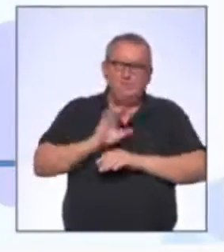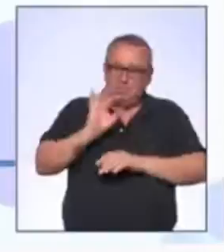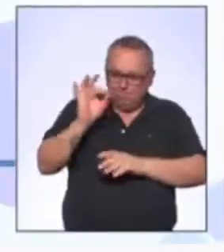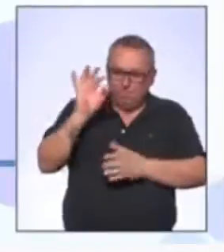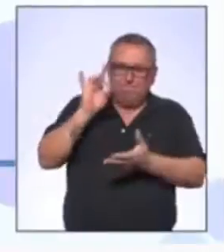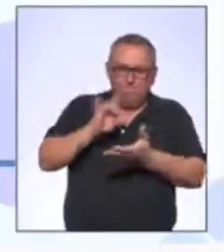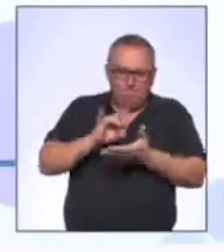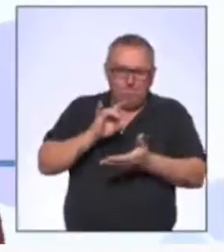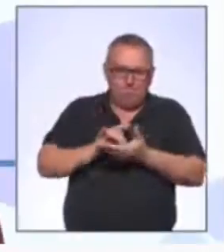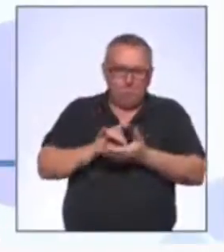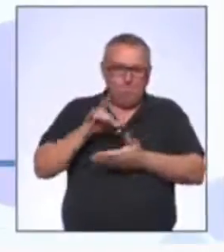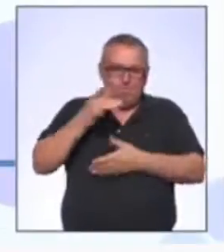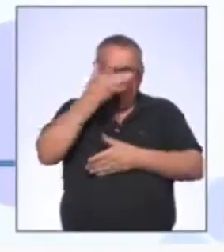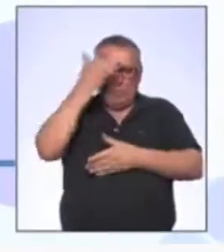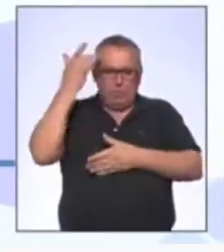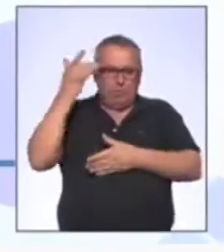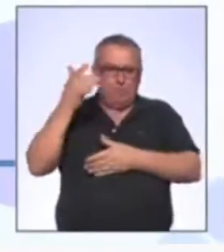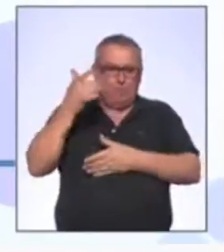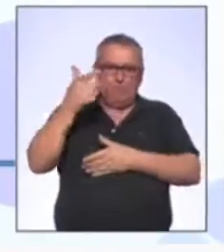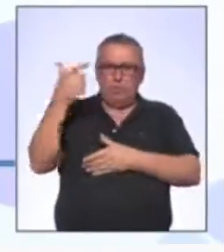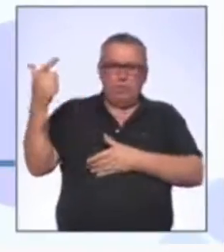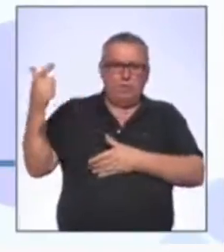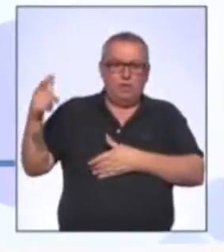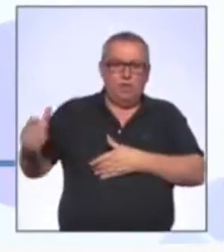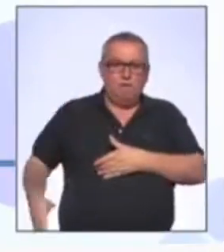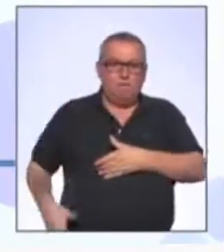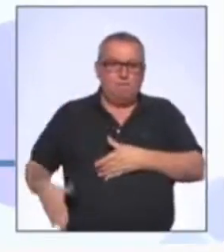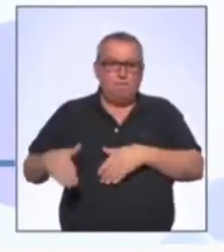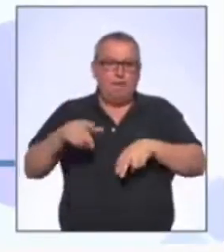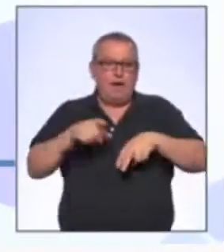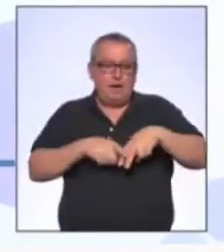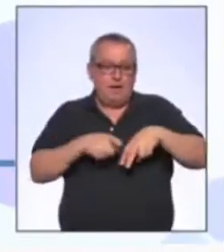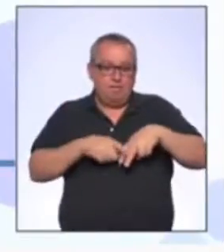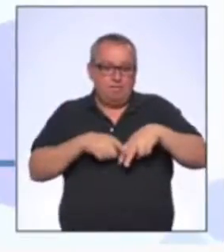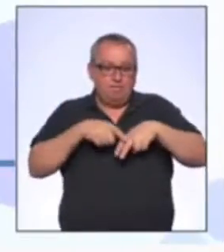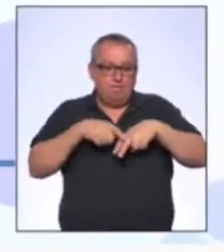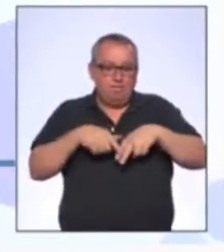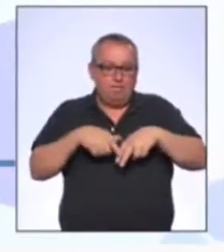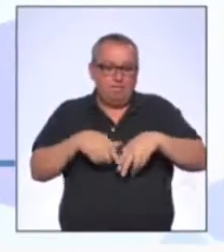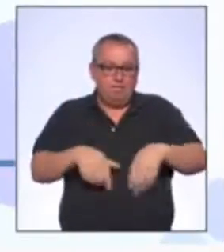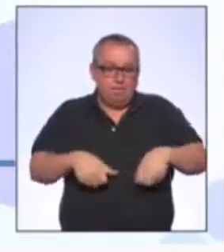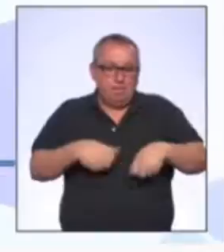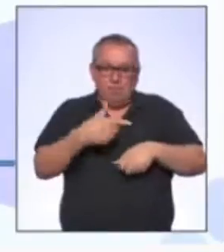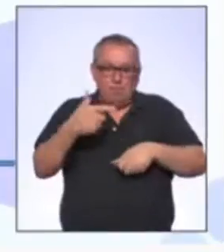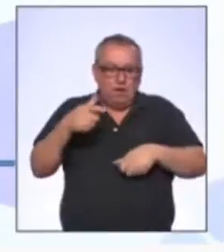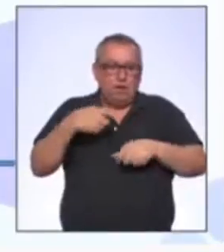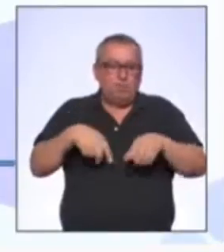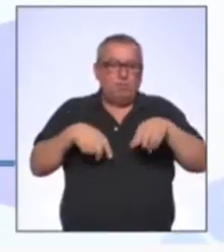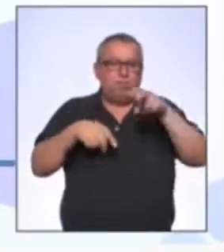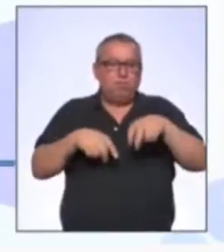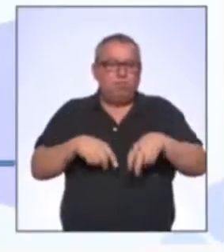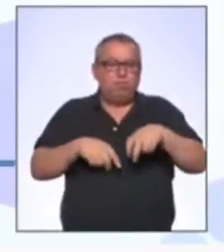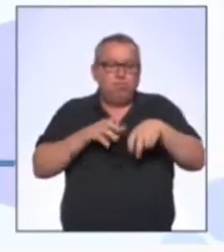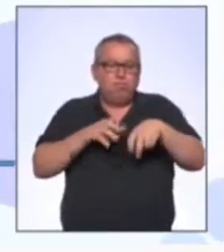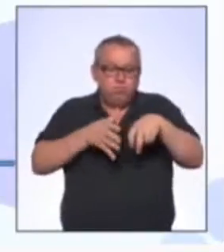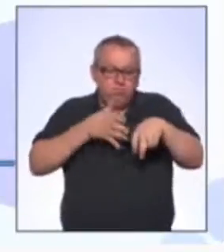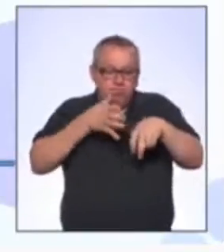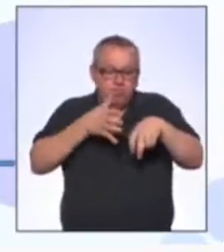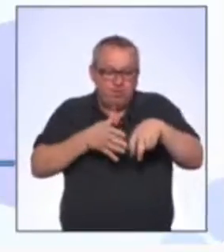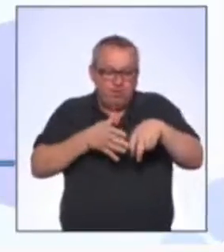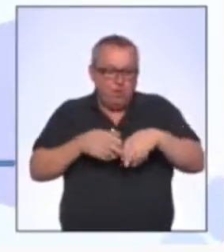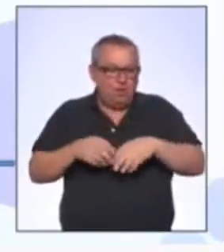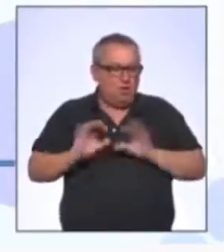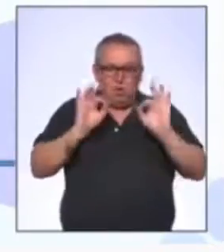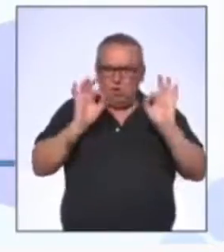mesmo então essas pessoas elas não tem os movimentos dos membros inferiores estão na cadeira de roda a vida acabou para